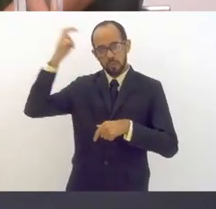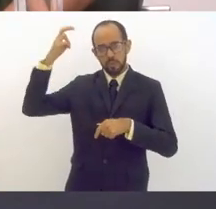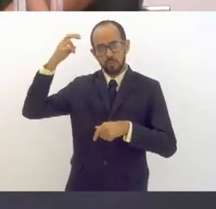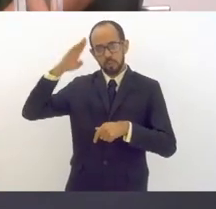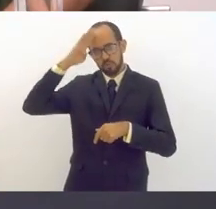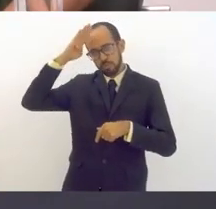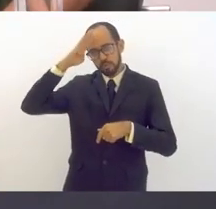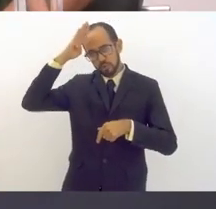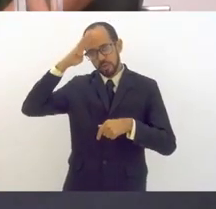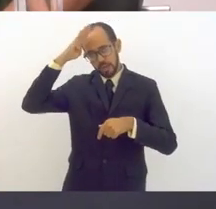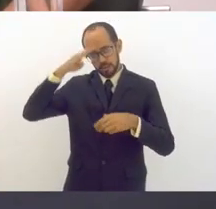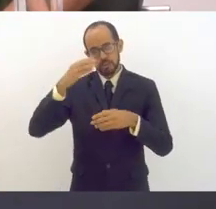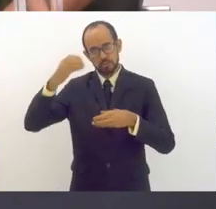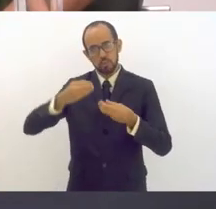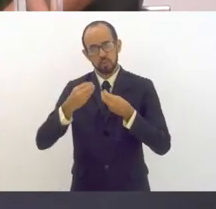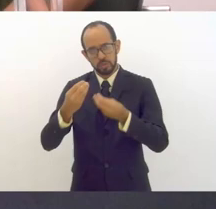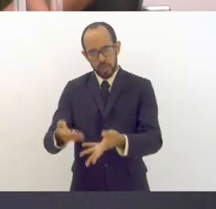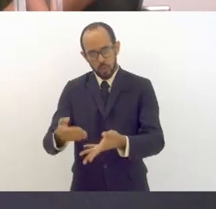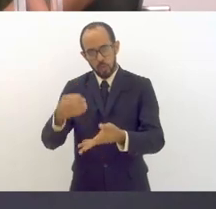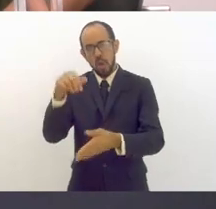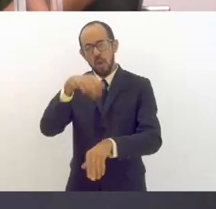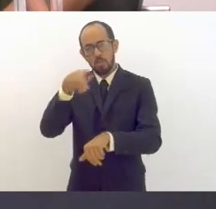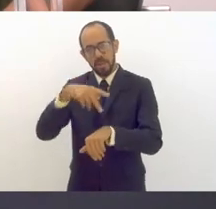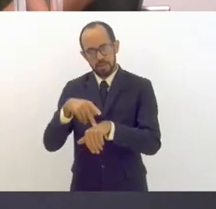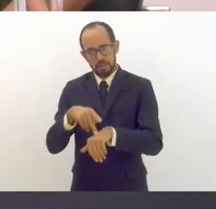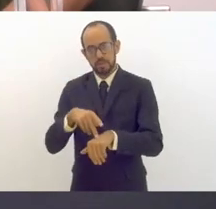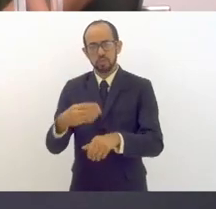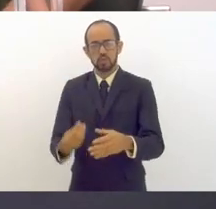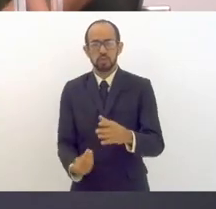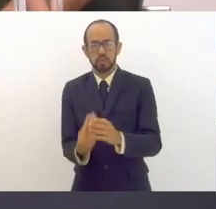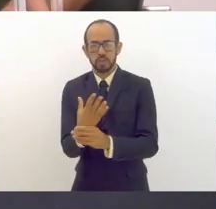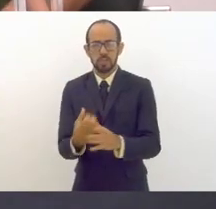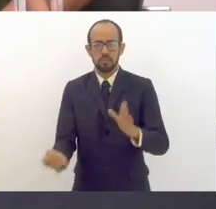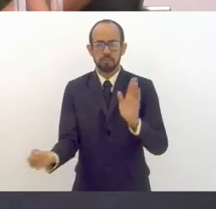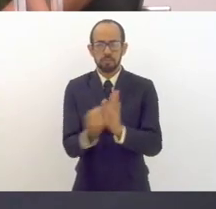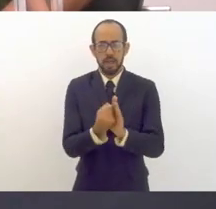momento, no próximo período, e que tem impactos diretos na educação